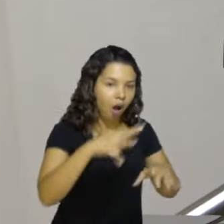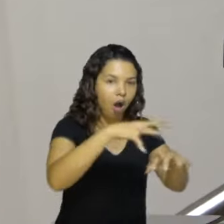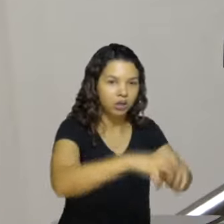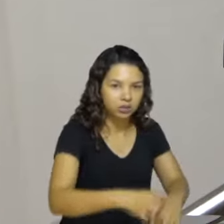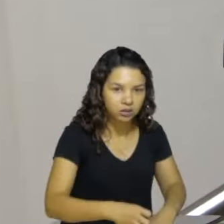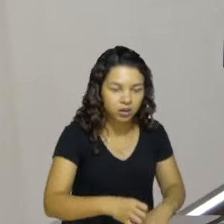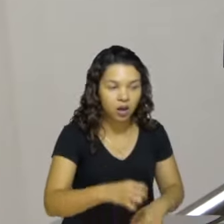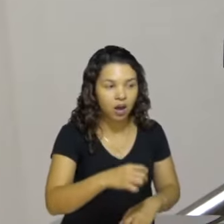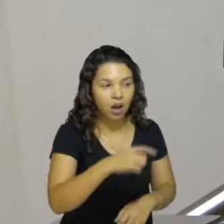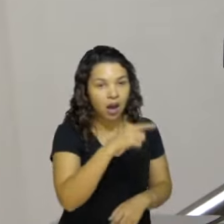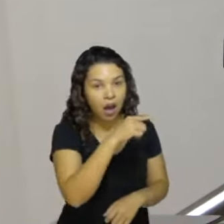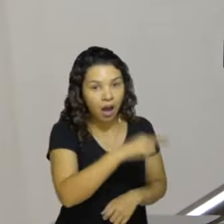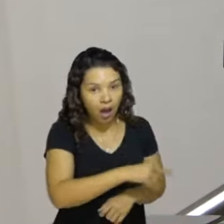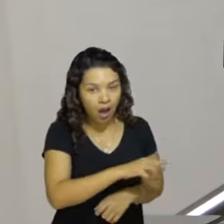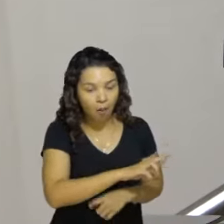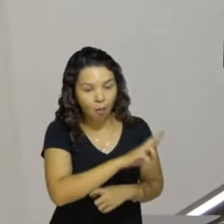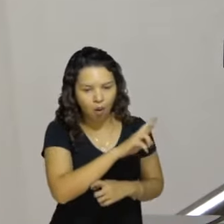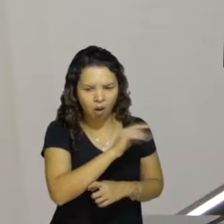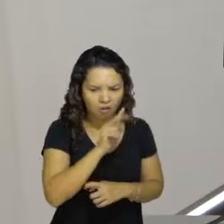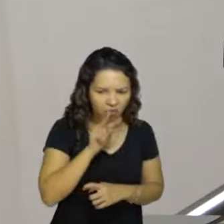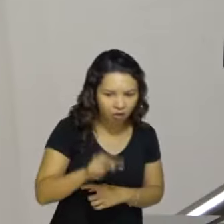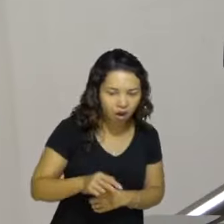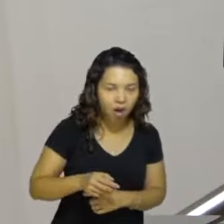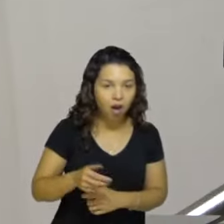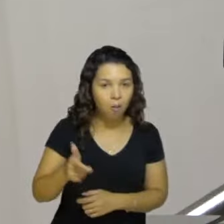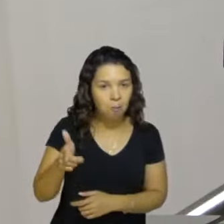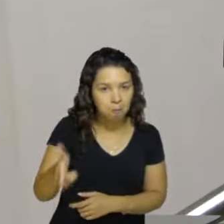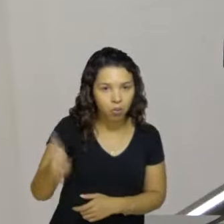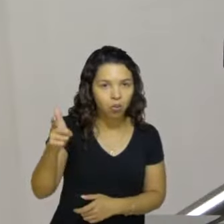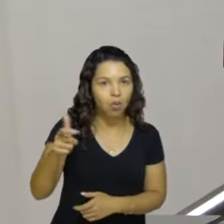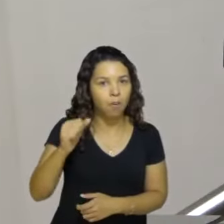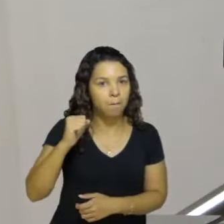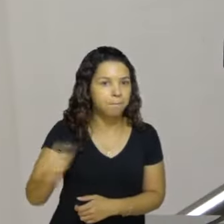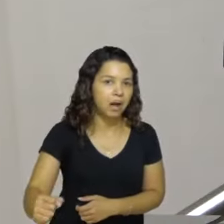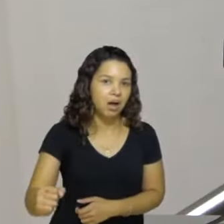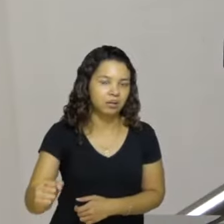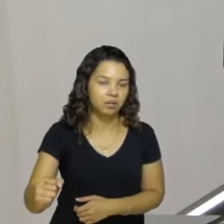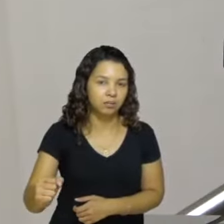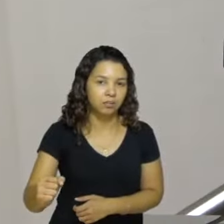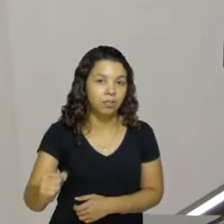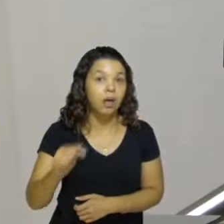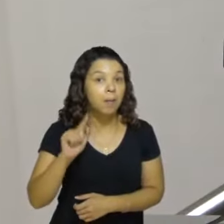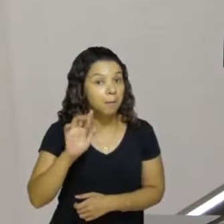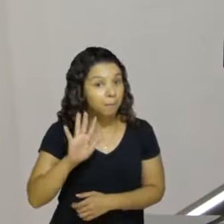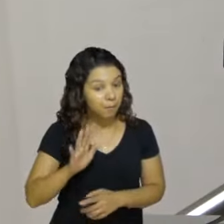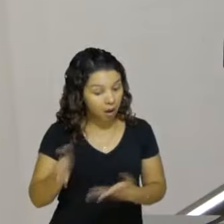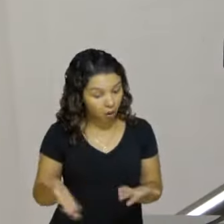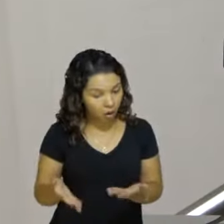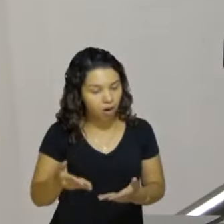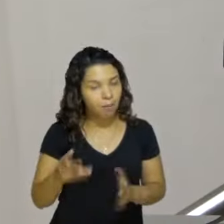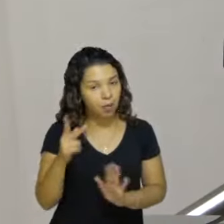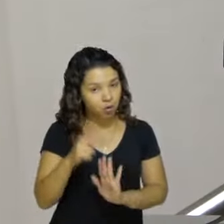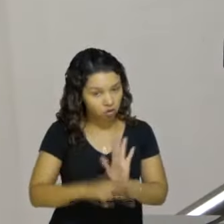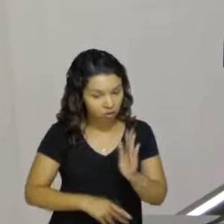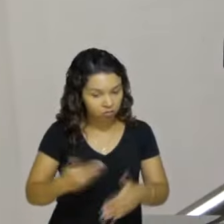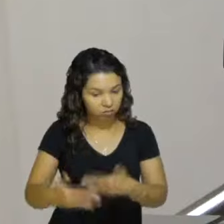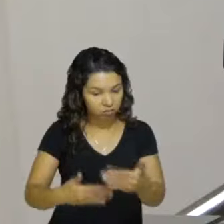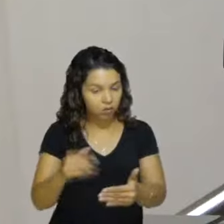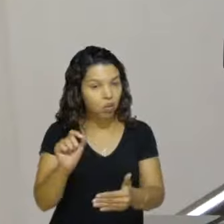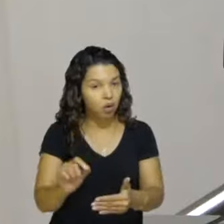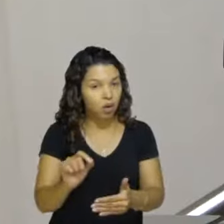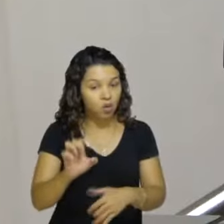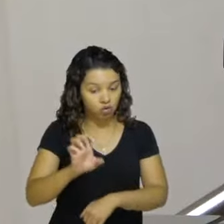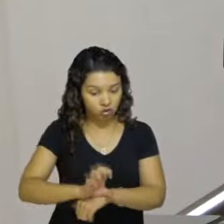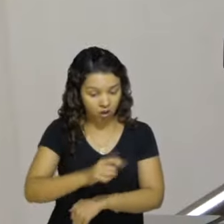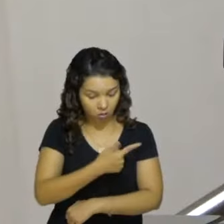um projeto tramitando aqui é que o Estado é responsável pelos animais, e se matar uma ovelha, matar